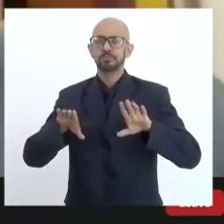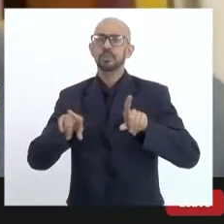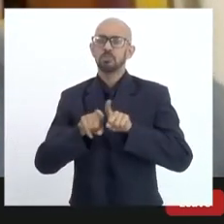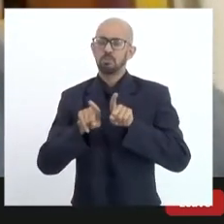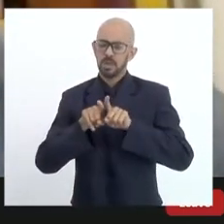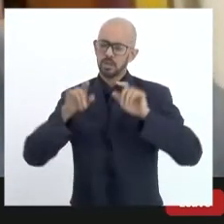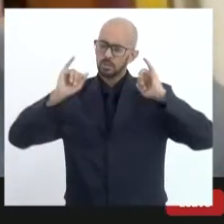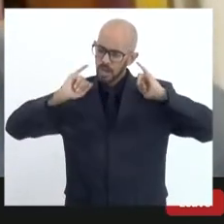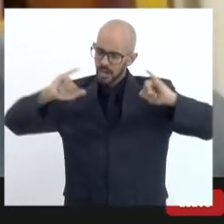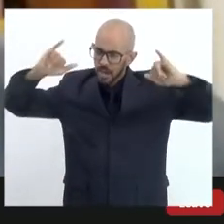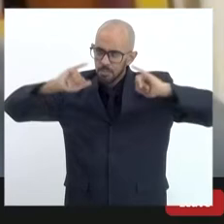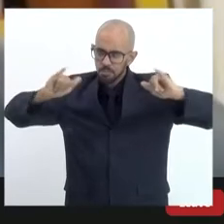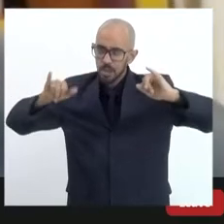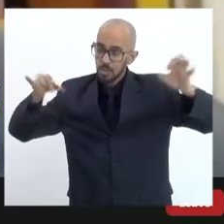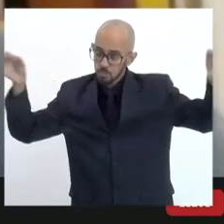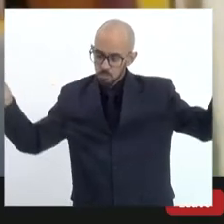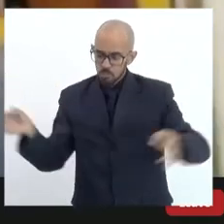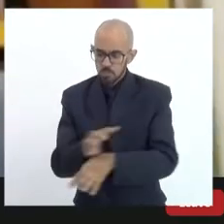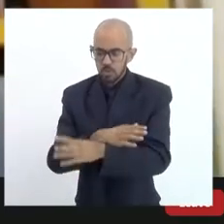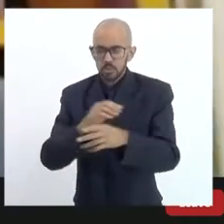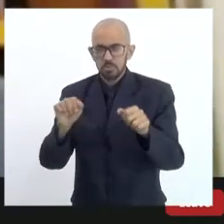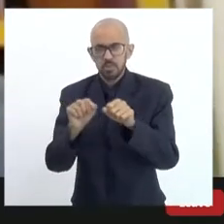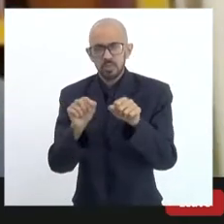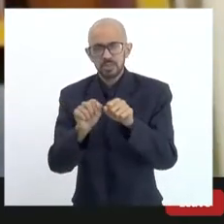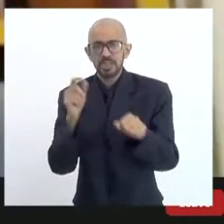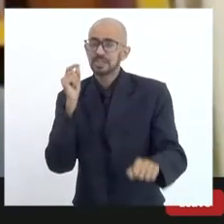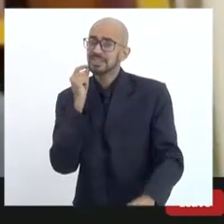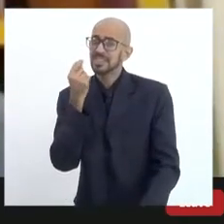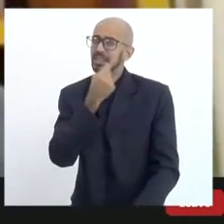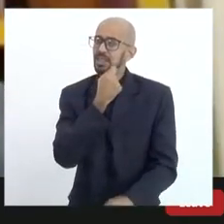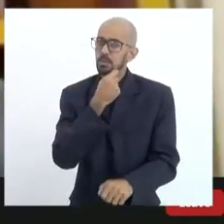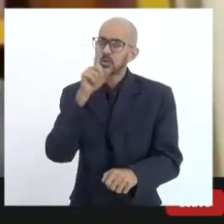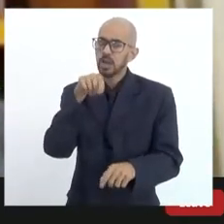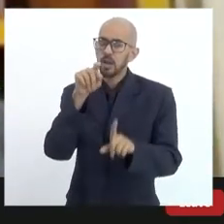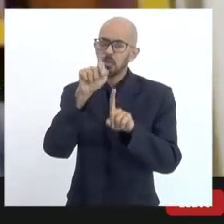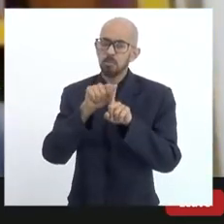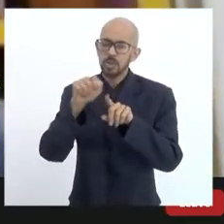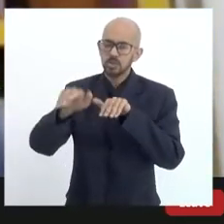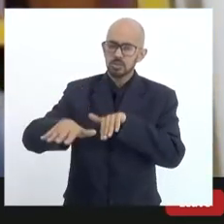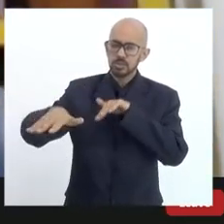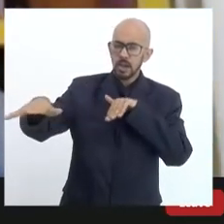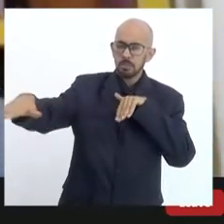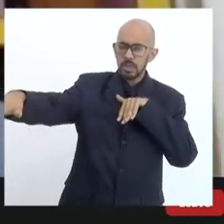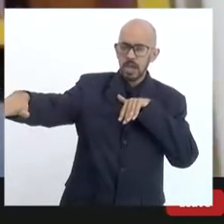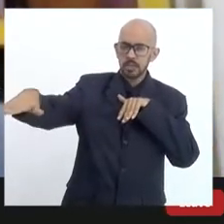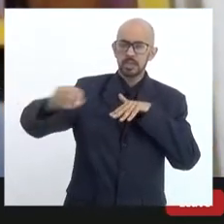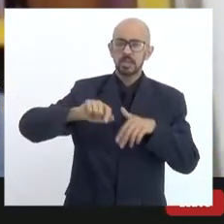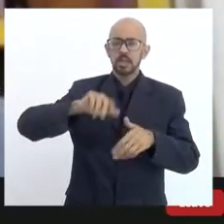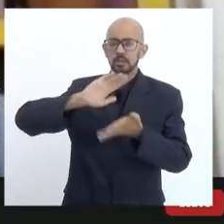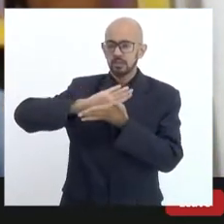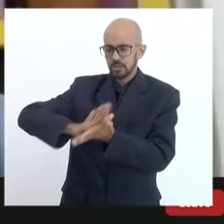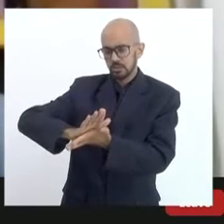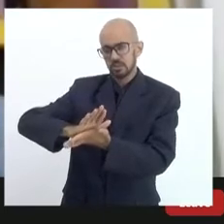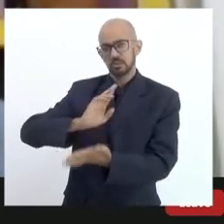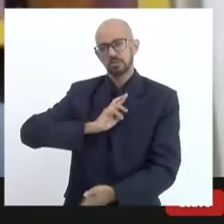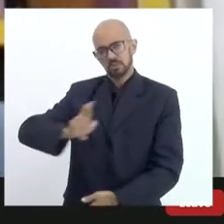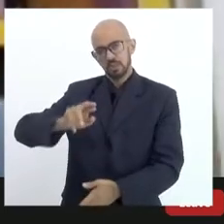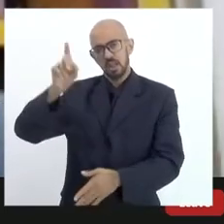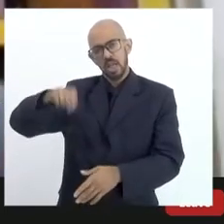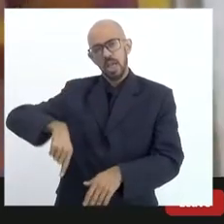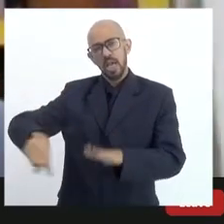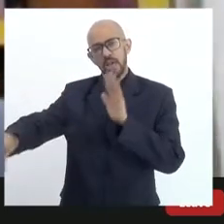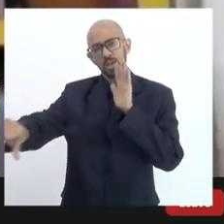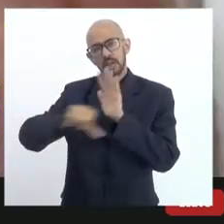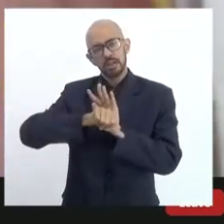campanha montada, prontinha para lançar agora em setembro, que é o mês da caminhada, dizendo tolerância religiosa é crime, porque é crime. Tolerância religiosa